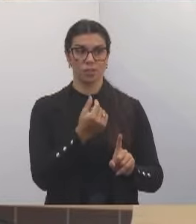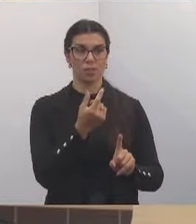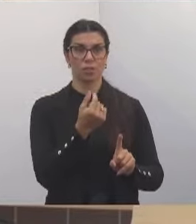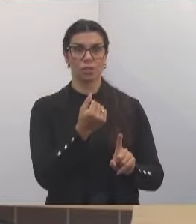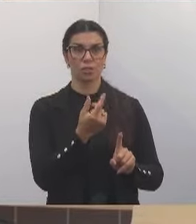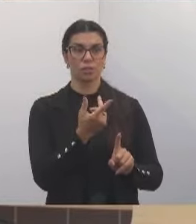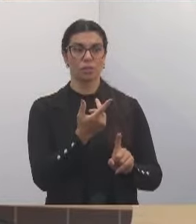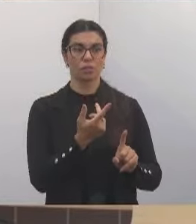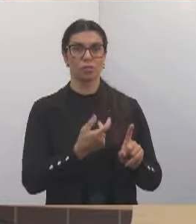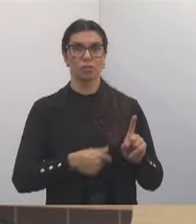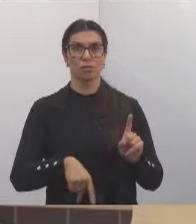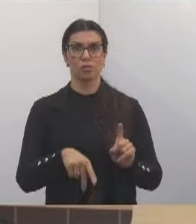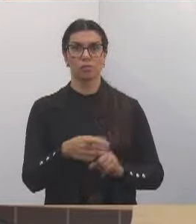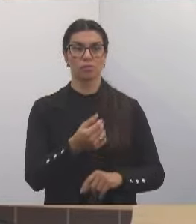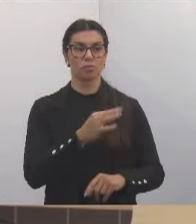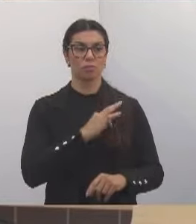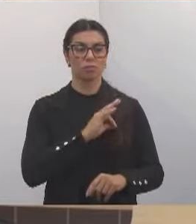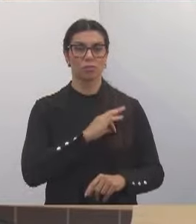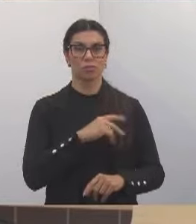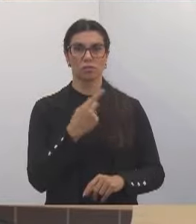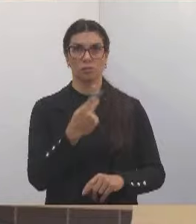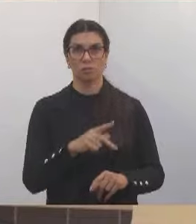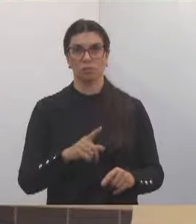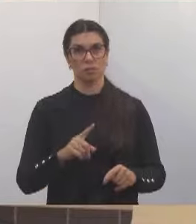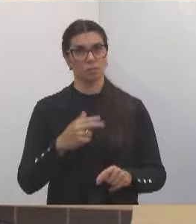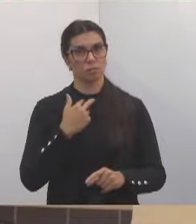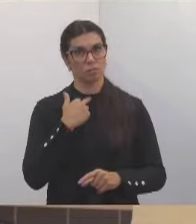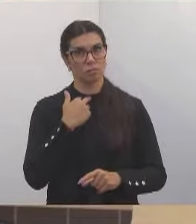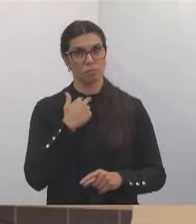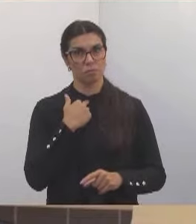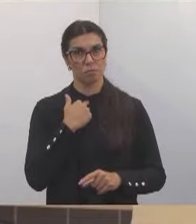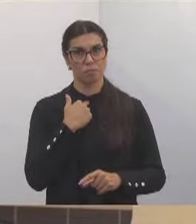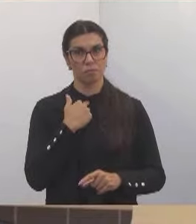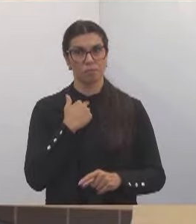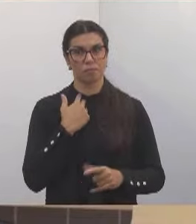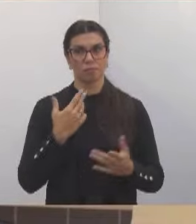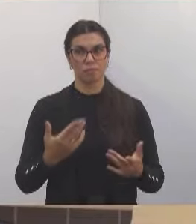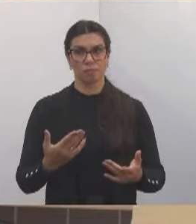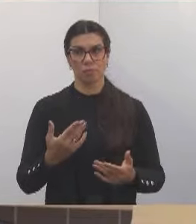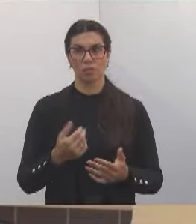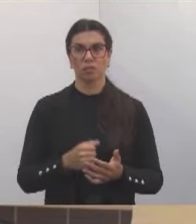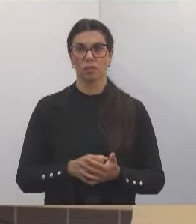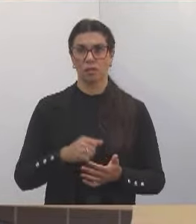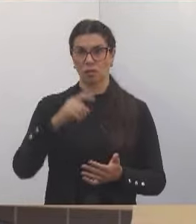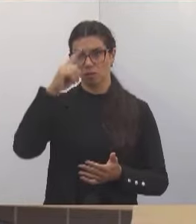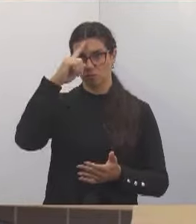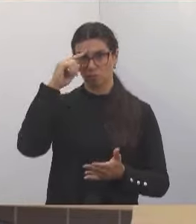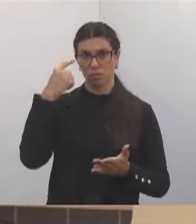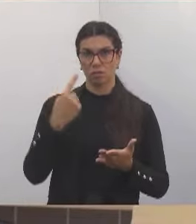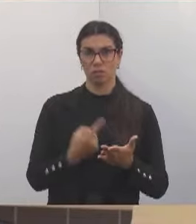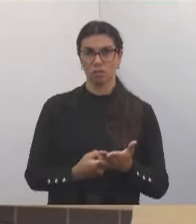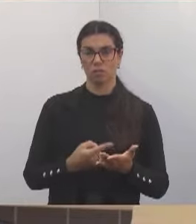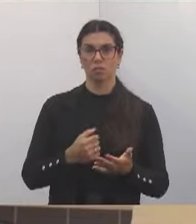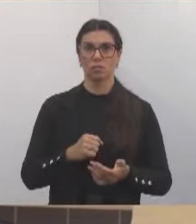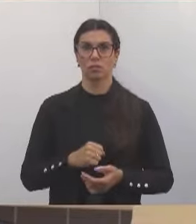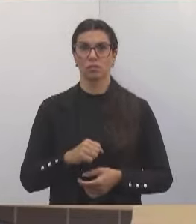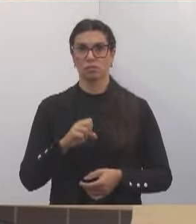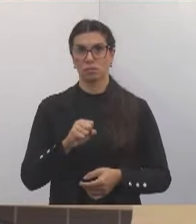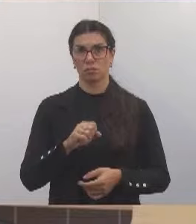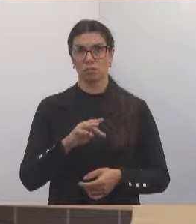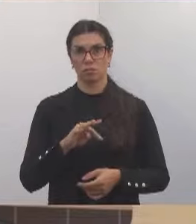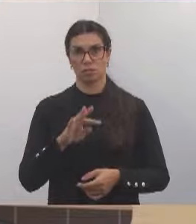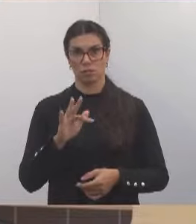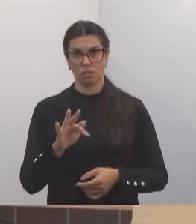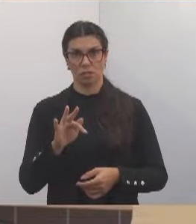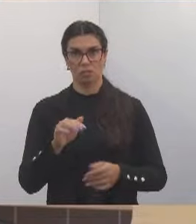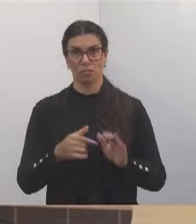pode. Isso a gente verifica numa recente decisão do Tribunal Superior Eleitoral. Está